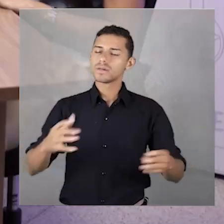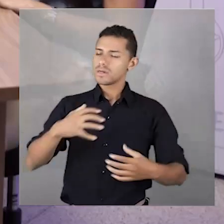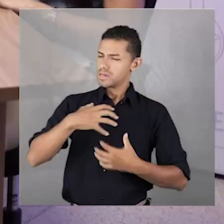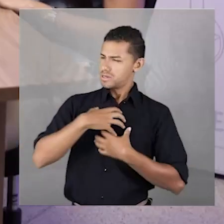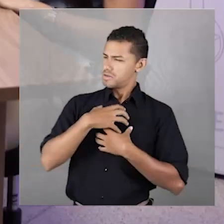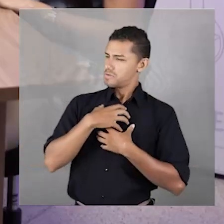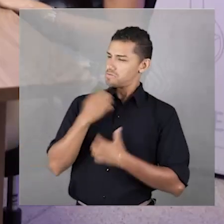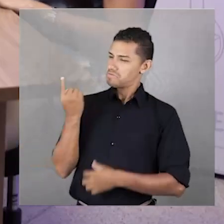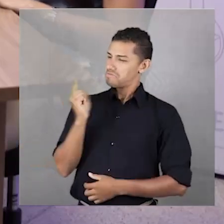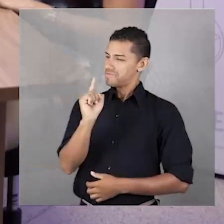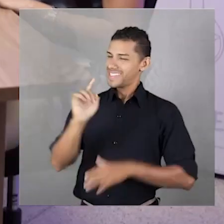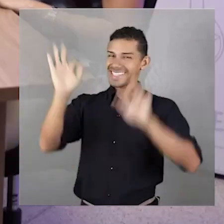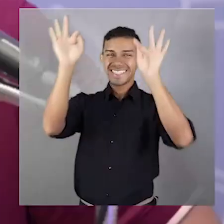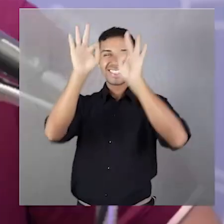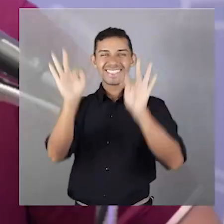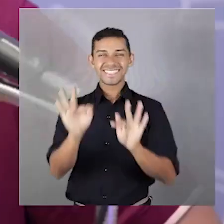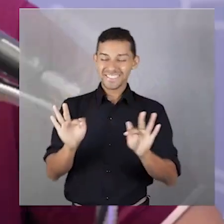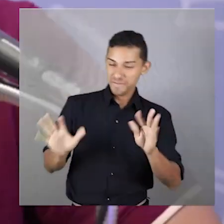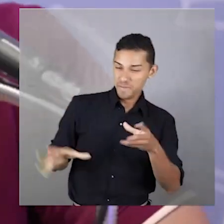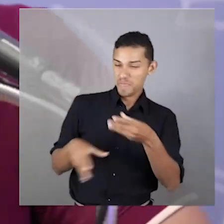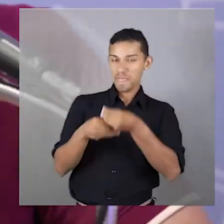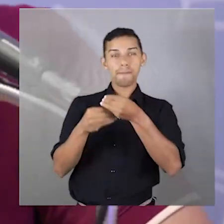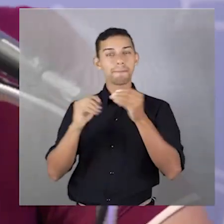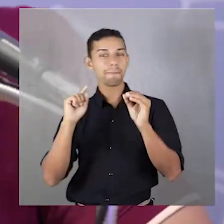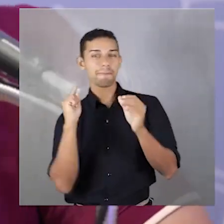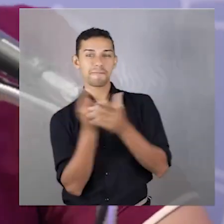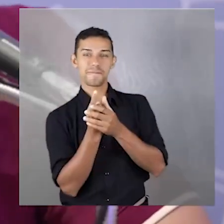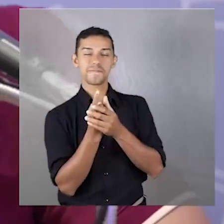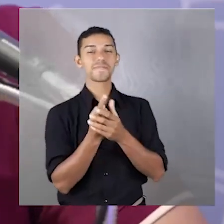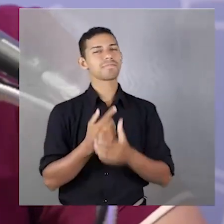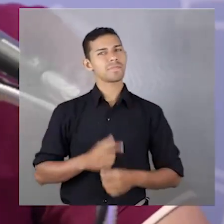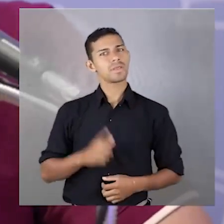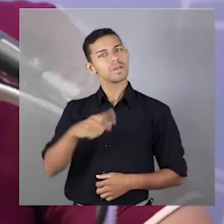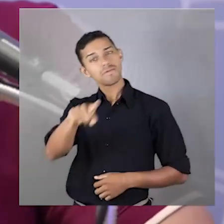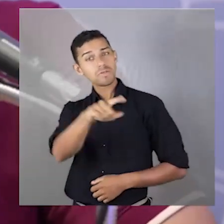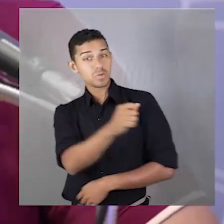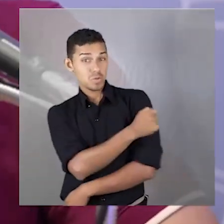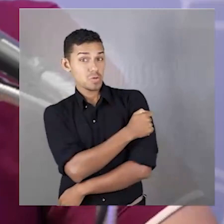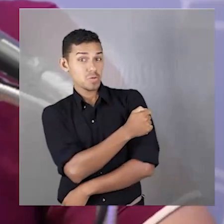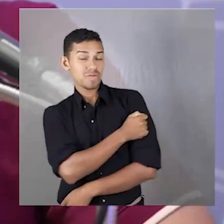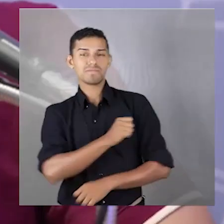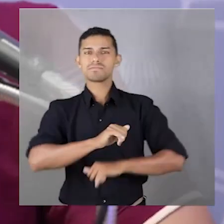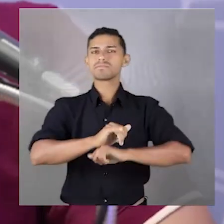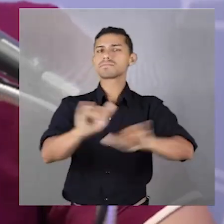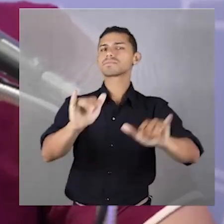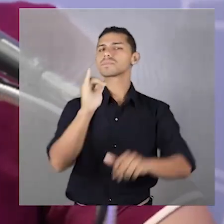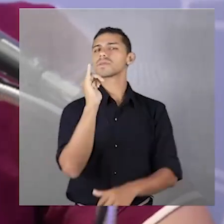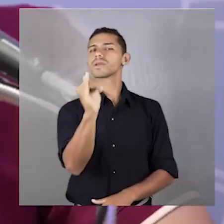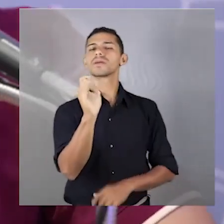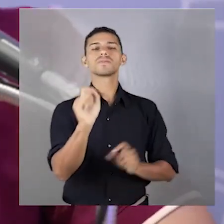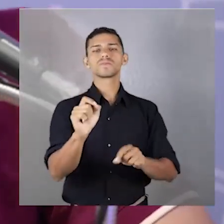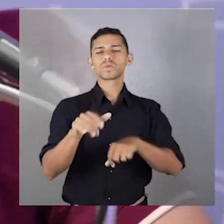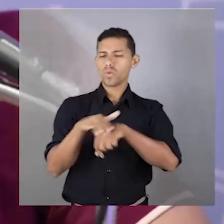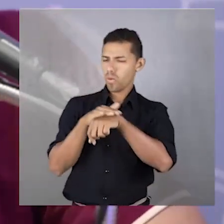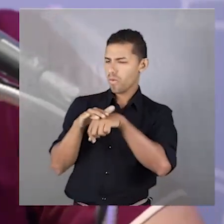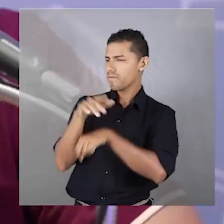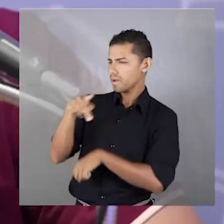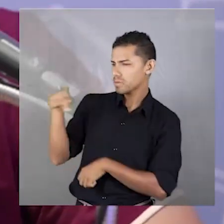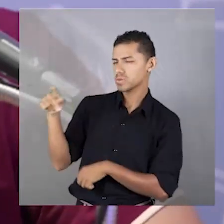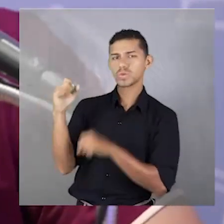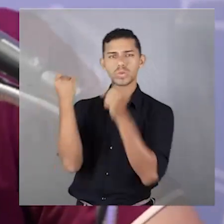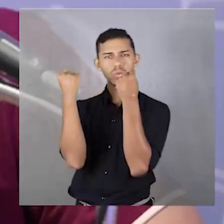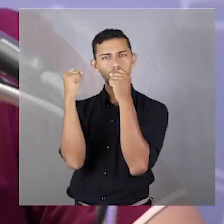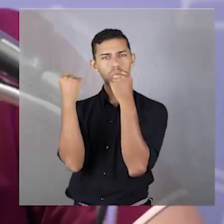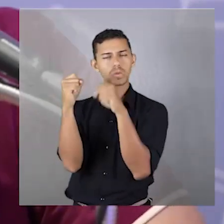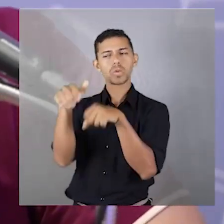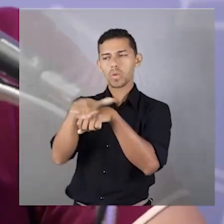me sinto extremamente feliz em fazer parte desse momento. E para os nossos estudantes, dizer que conversem com os professores de educação física